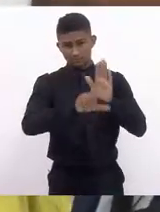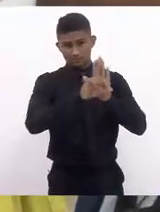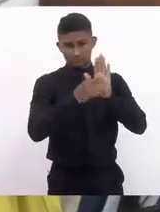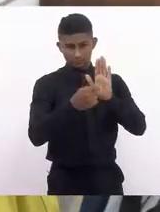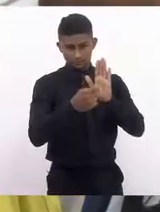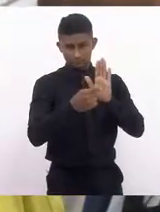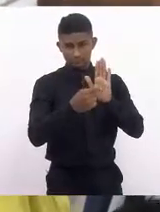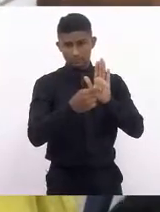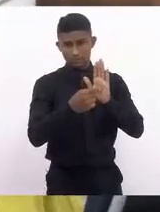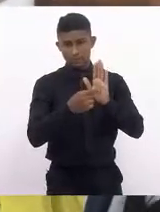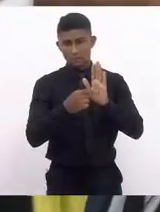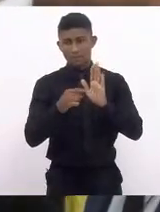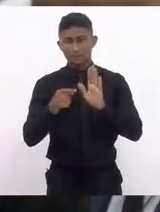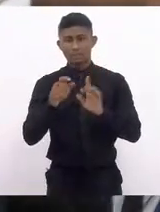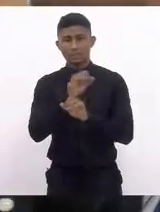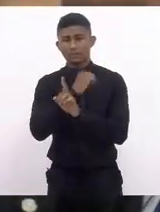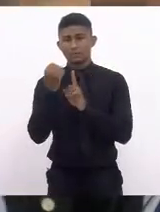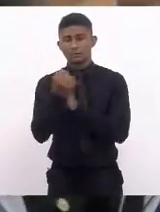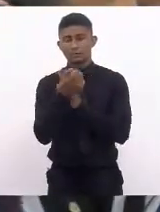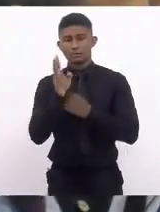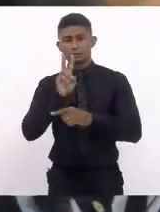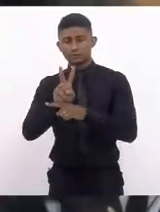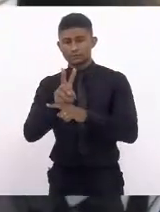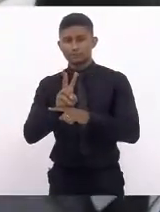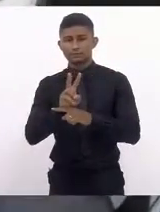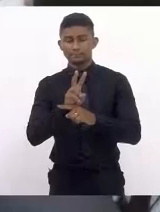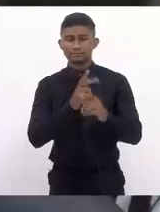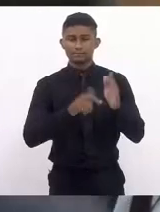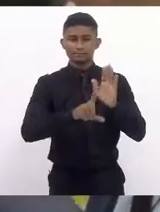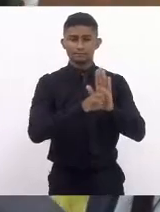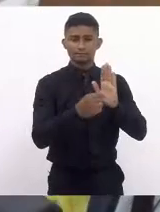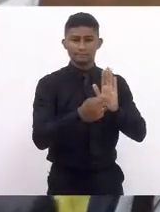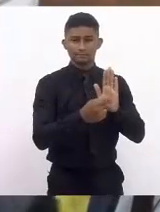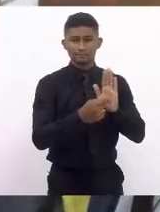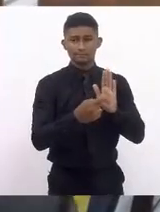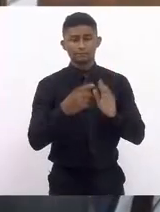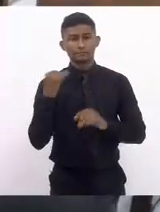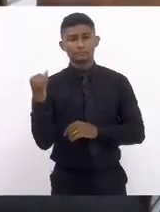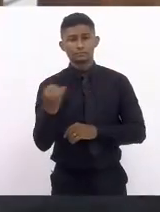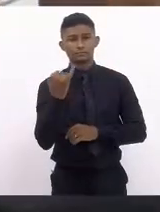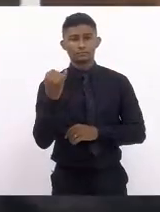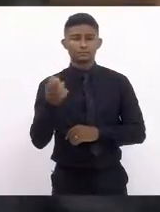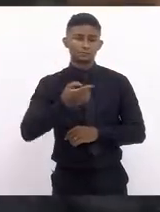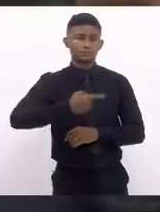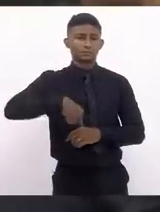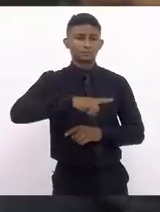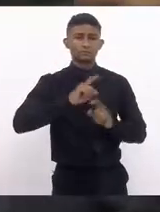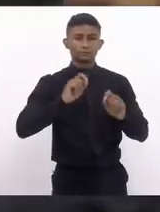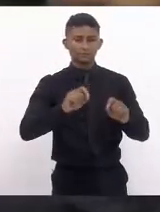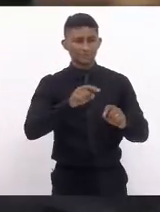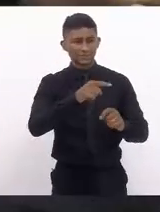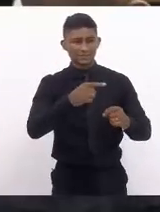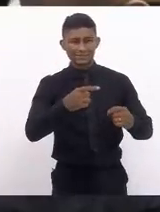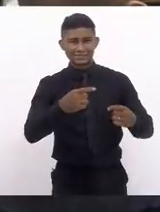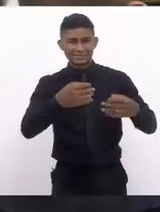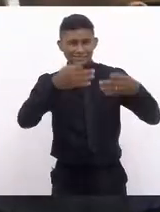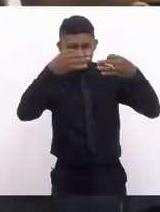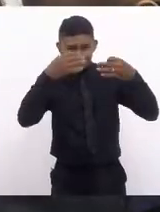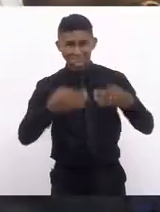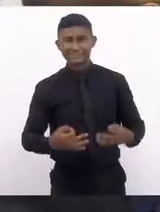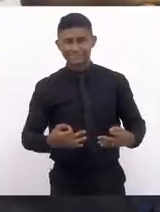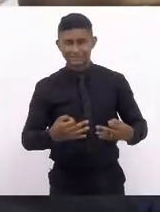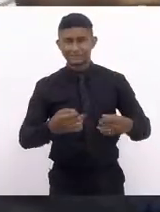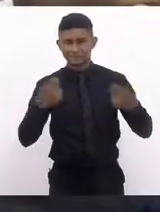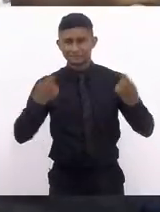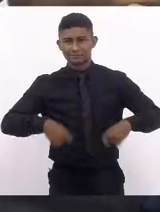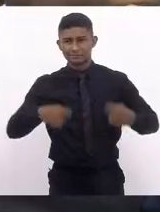isso tende a se cristalizar então é importante que a gente em frente a injustiça nesse momento da